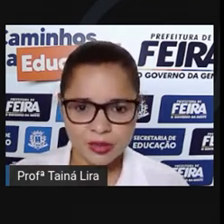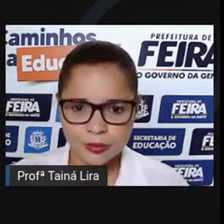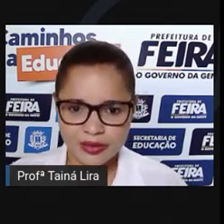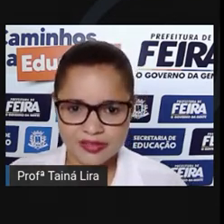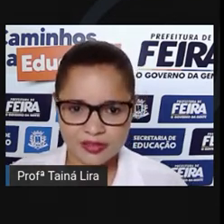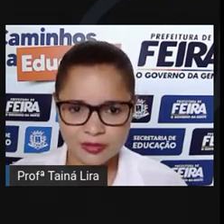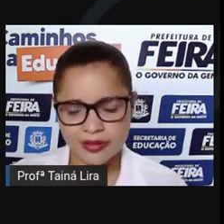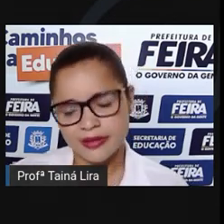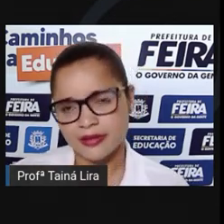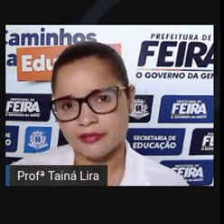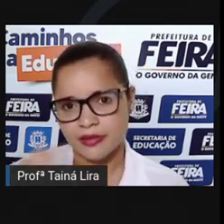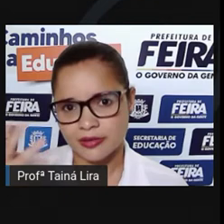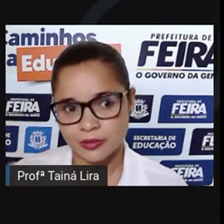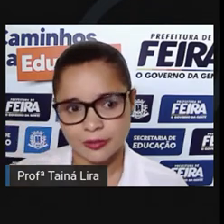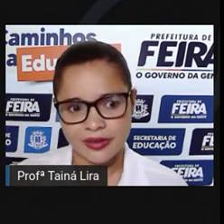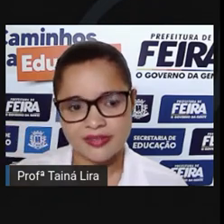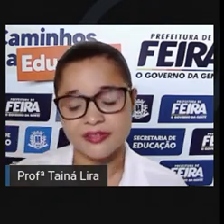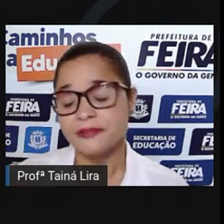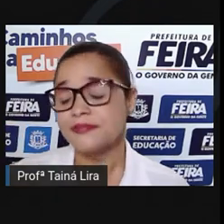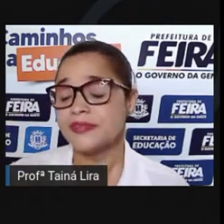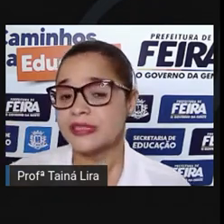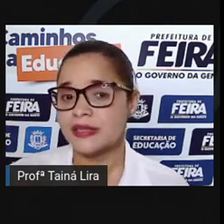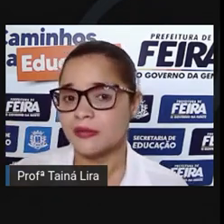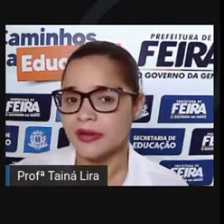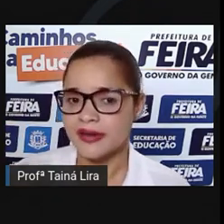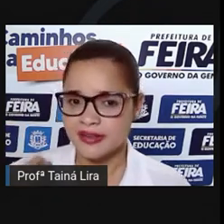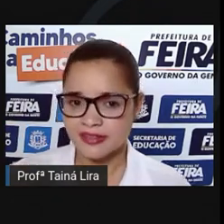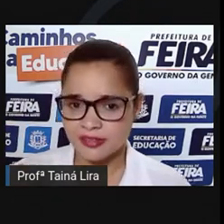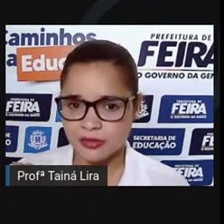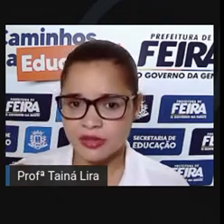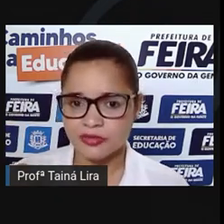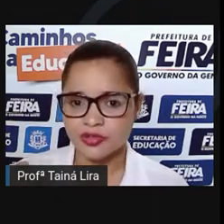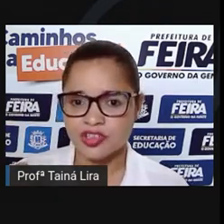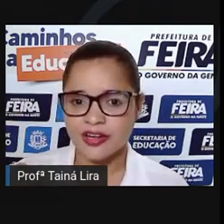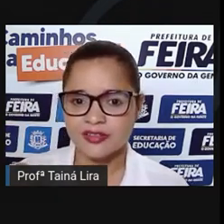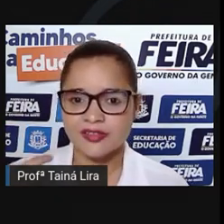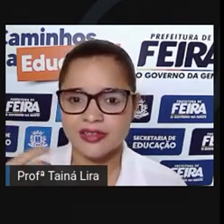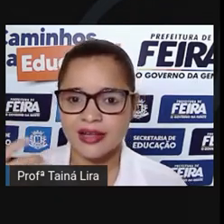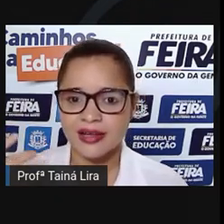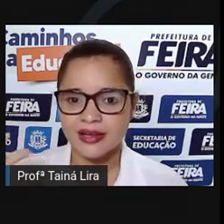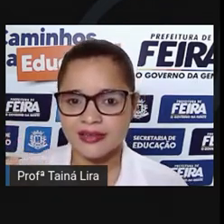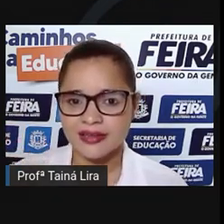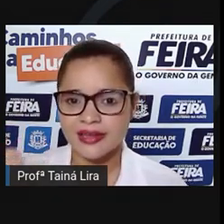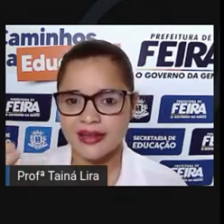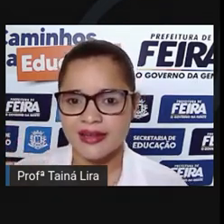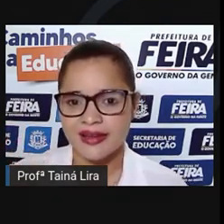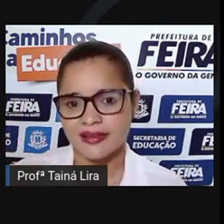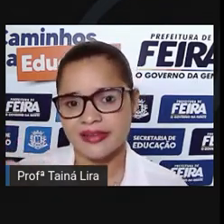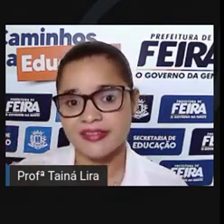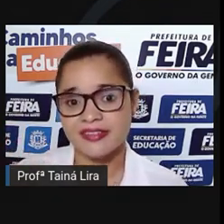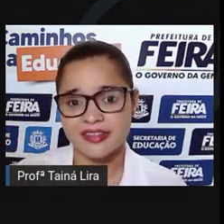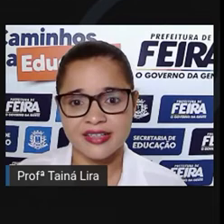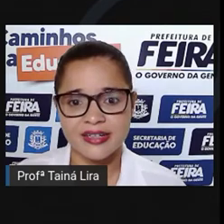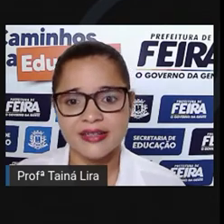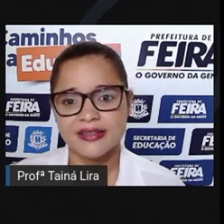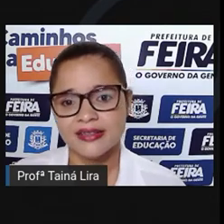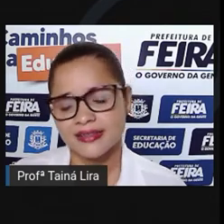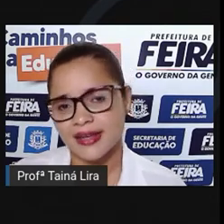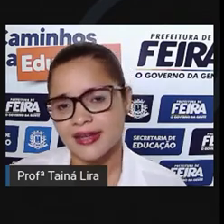aqui no Brasil né que tá falando do Brasil Então esses são os refugiados lá né da